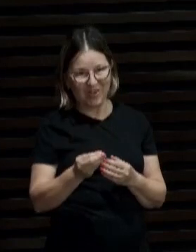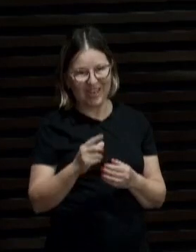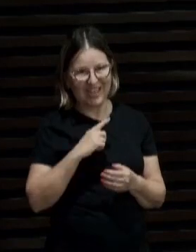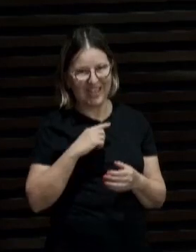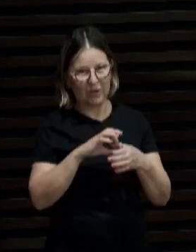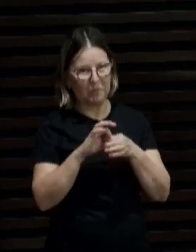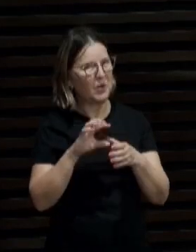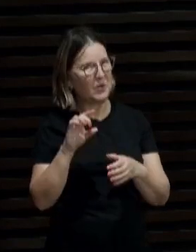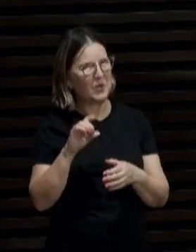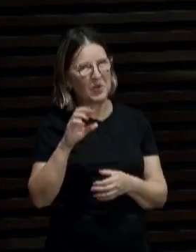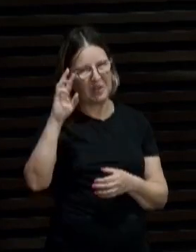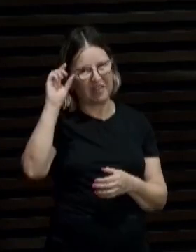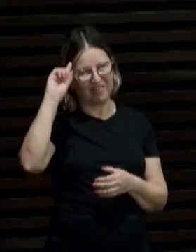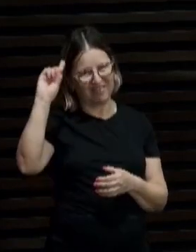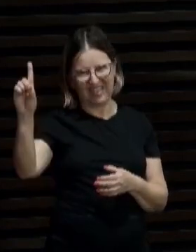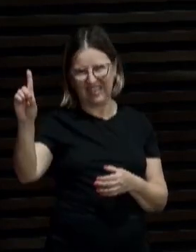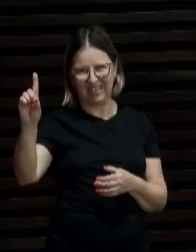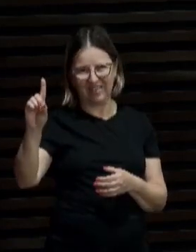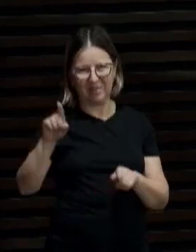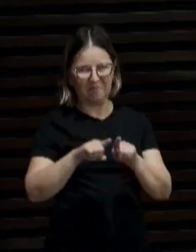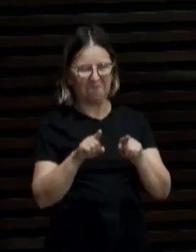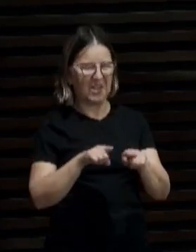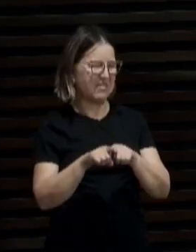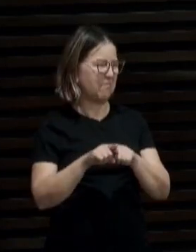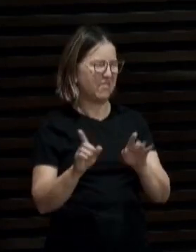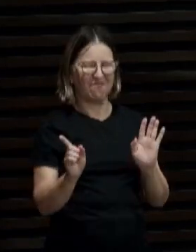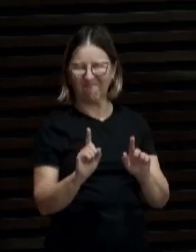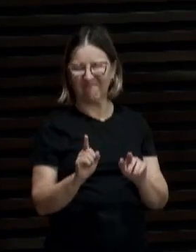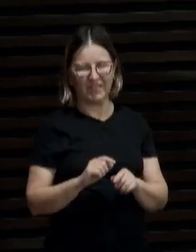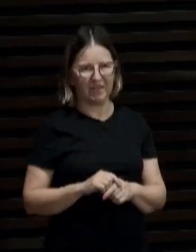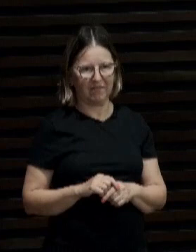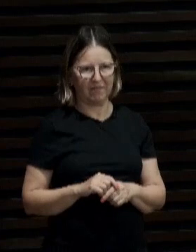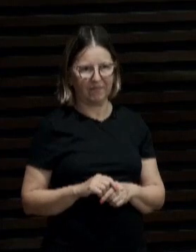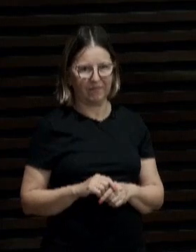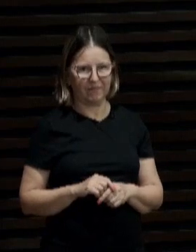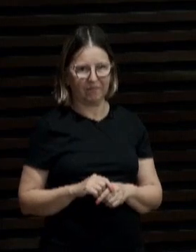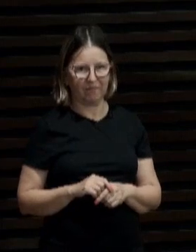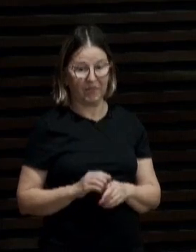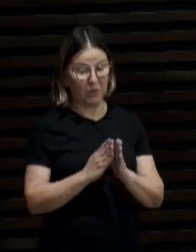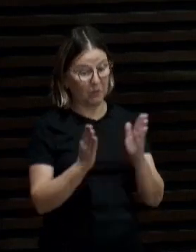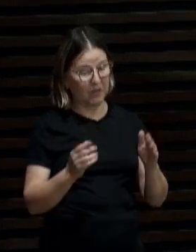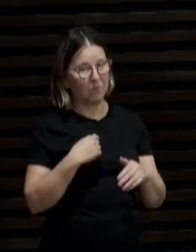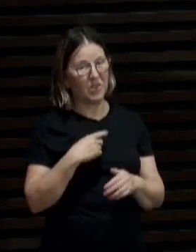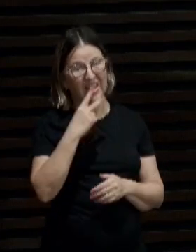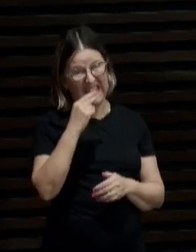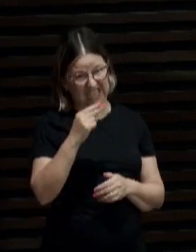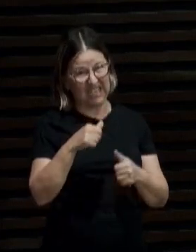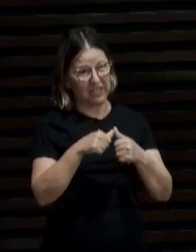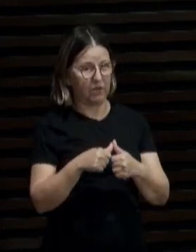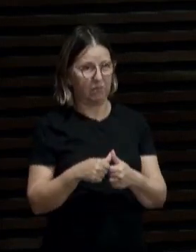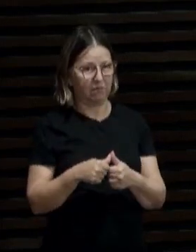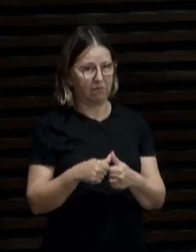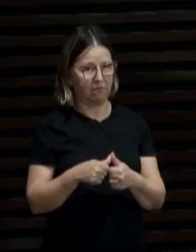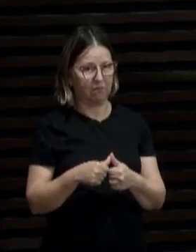Ouvi isso de um lobo voraz aí no passado e fiquei achando, por um tempo eu achava que era assim. Você já pensou que loucura? Aí